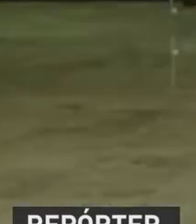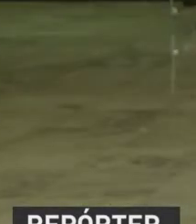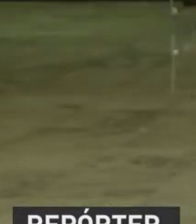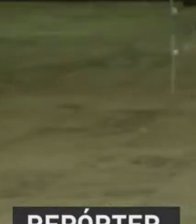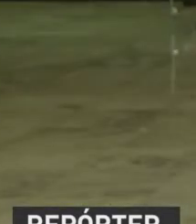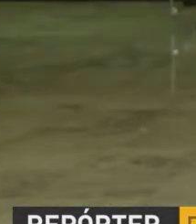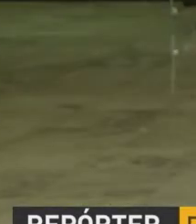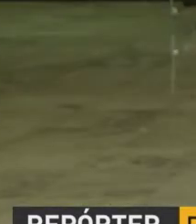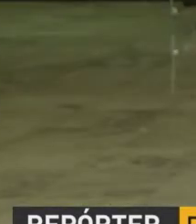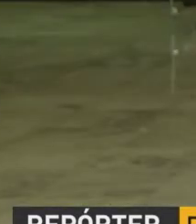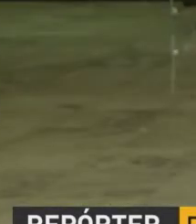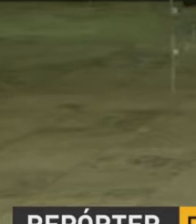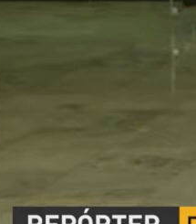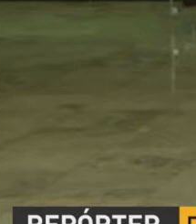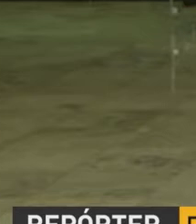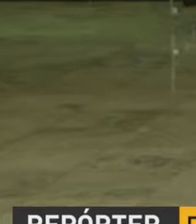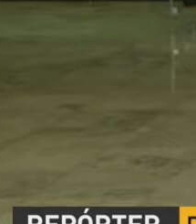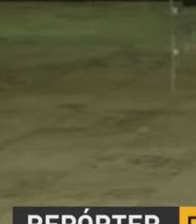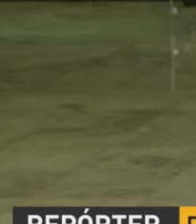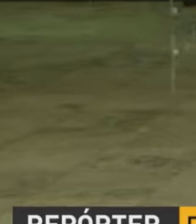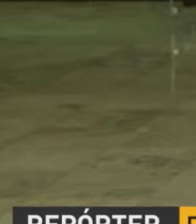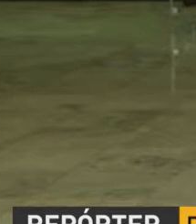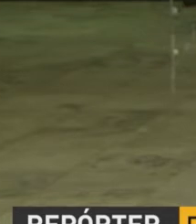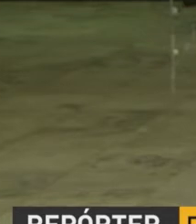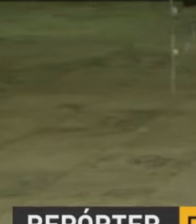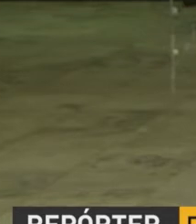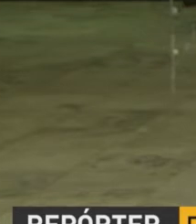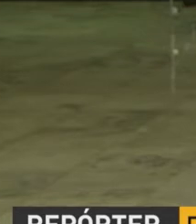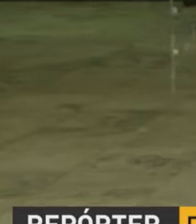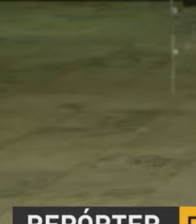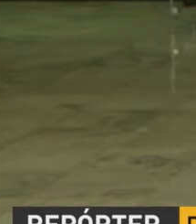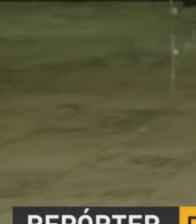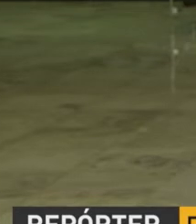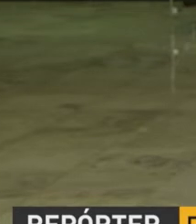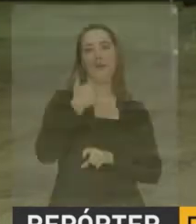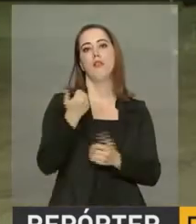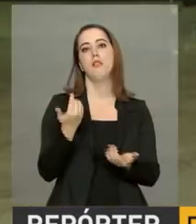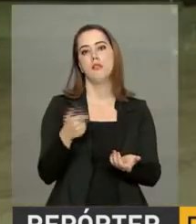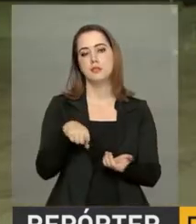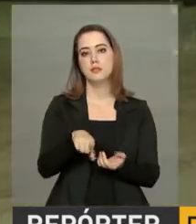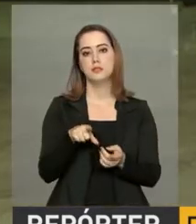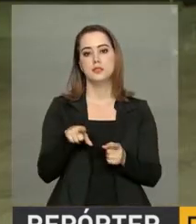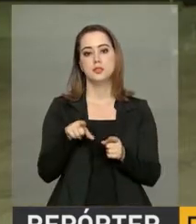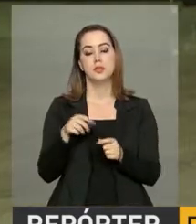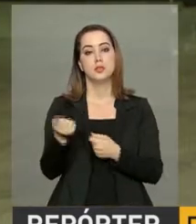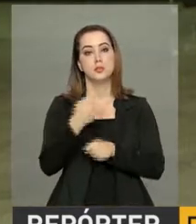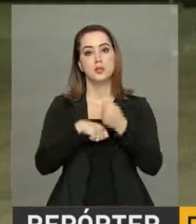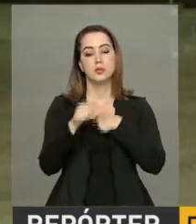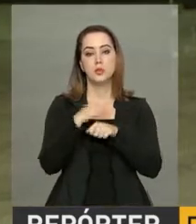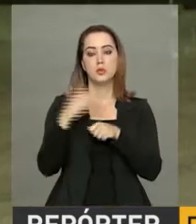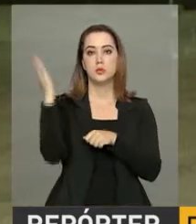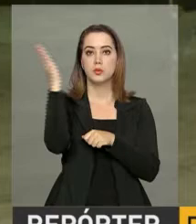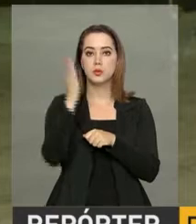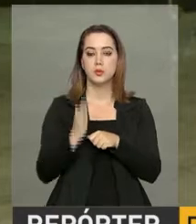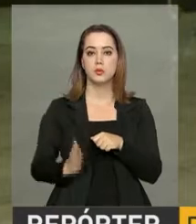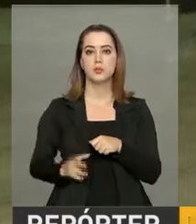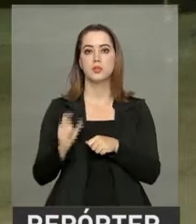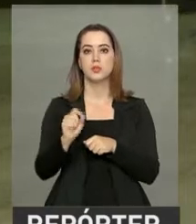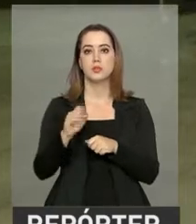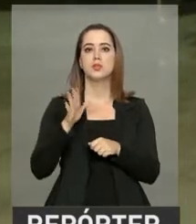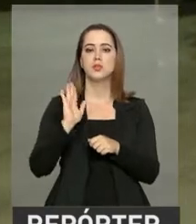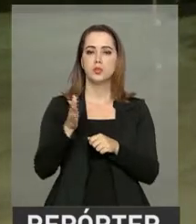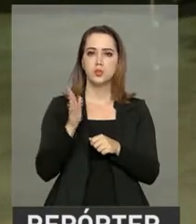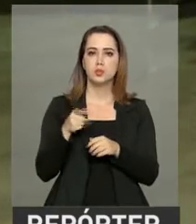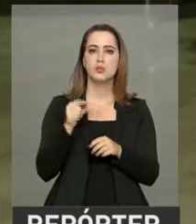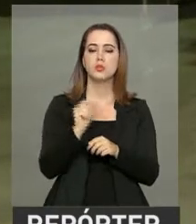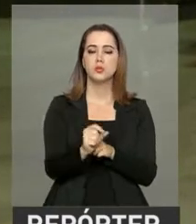deve fazer com que o setor se torne ainda mais importante para a economia nacional, que já é considerado como